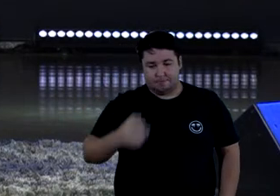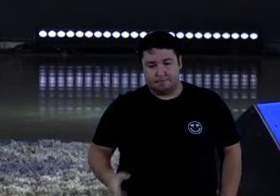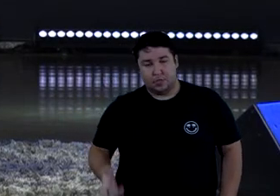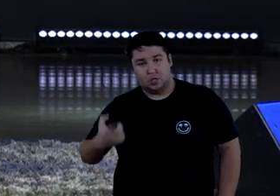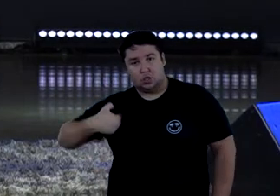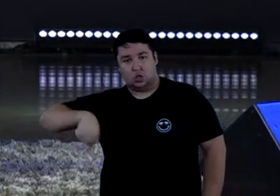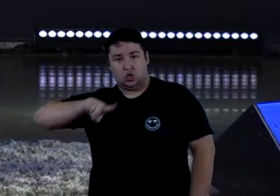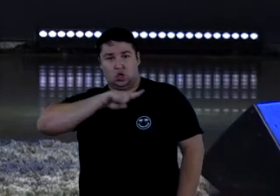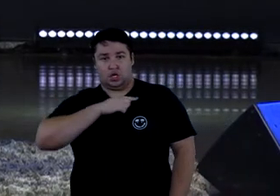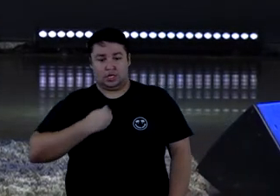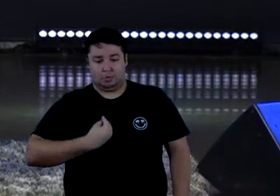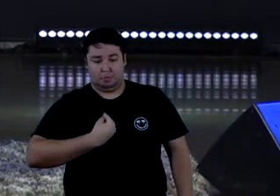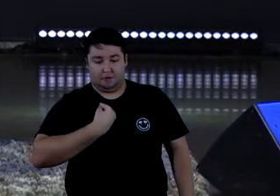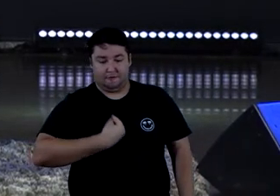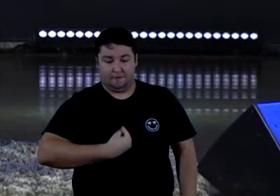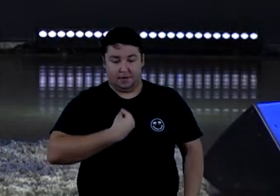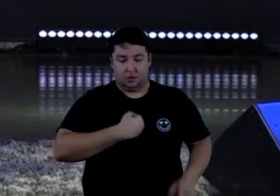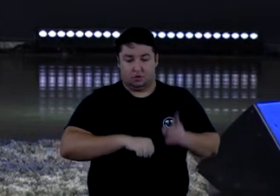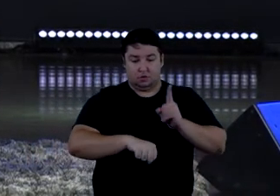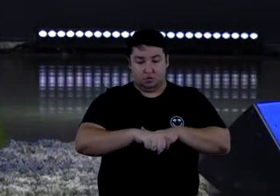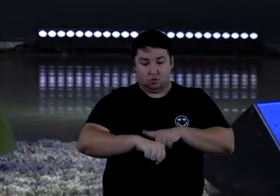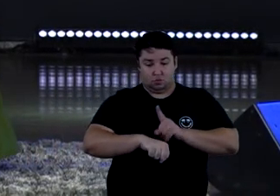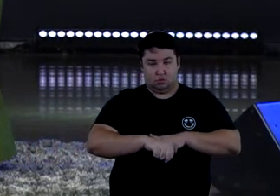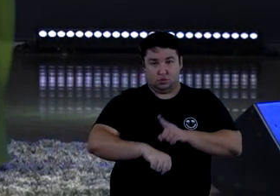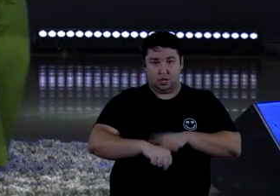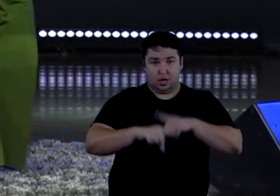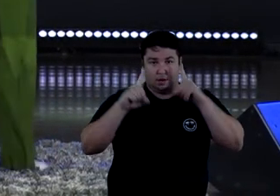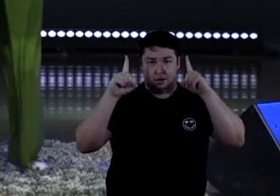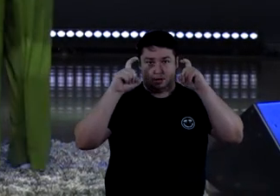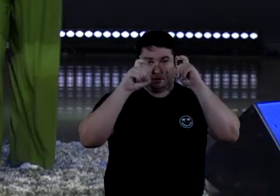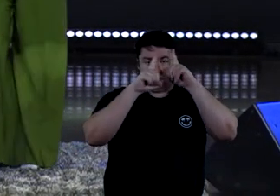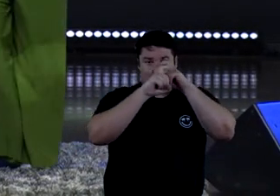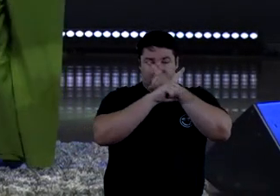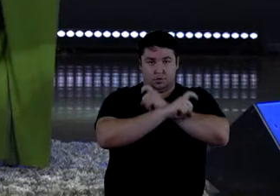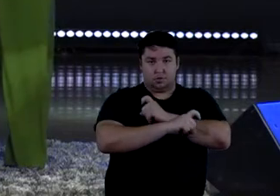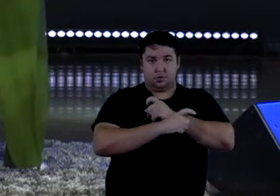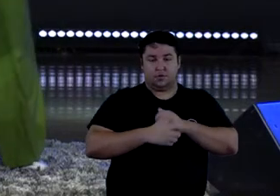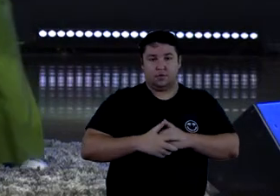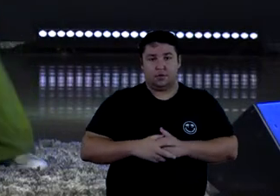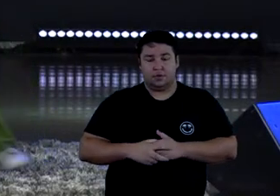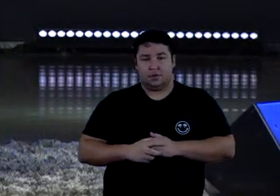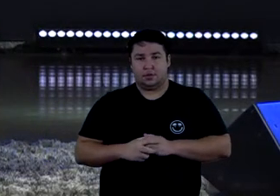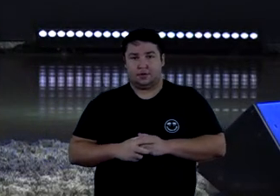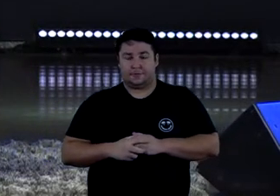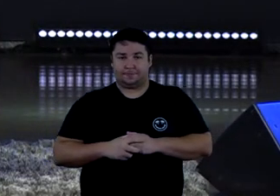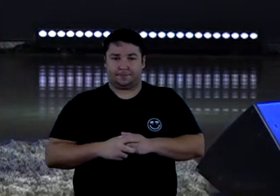Nós estamos vivendo tempos muito difíceis.